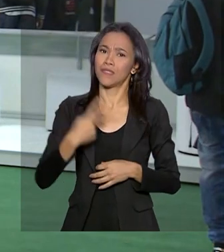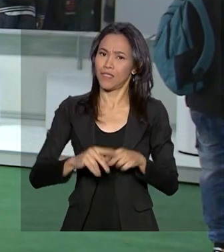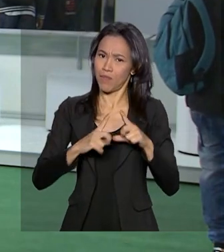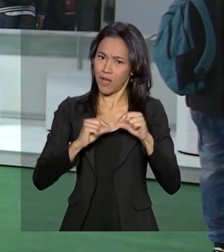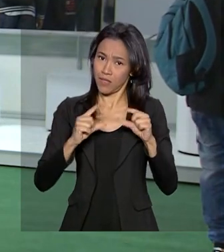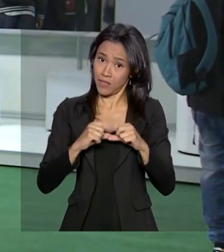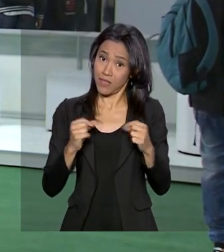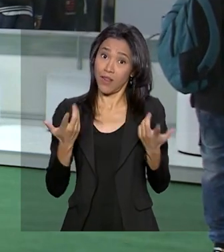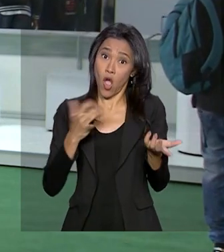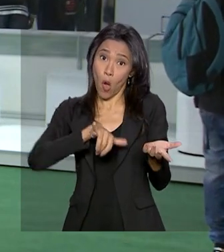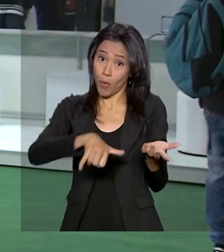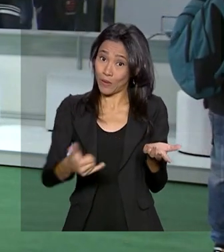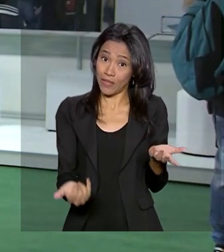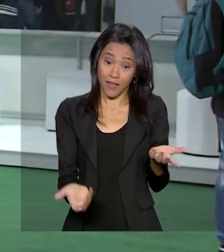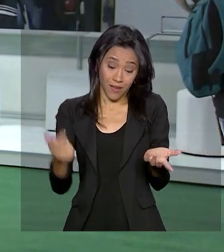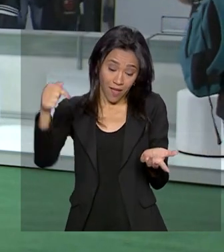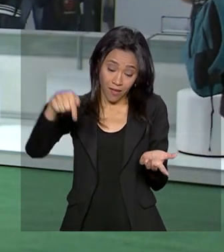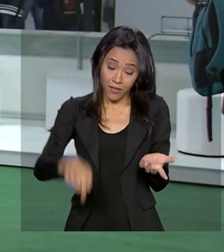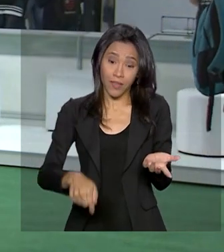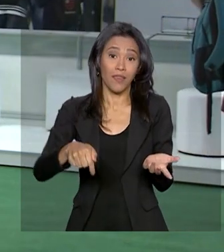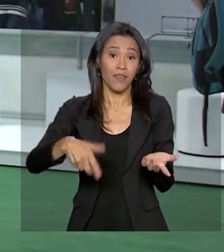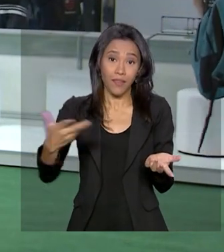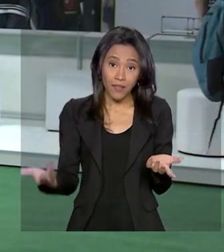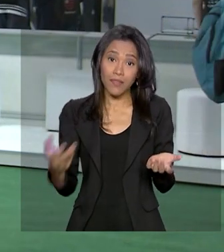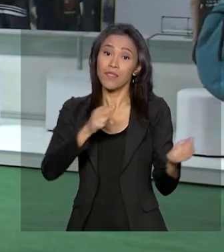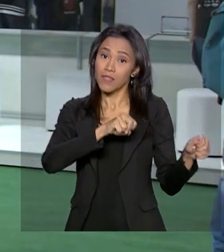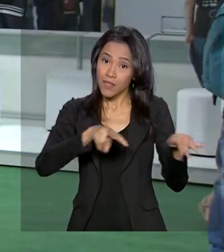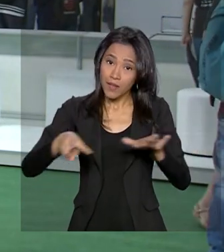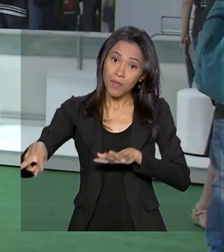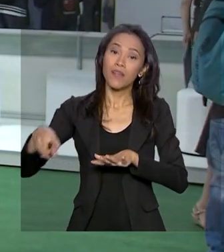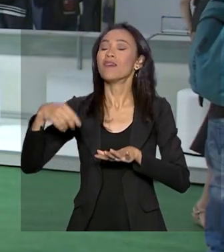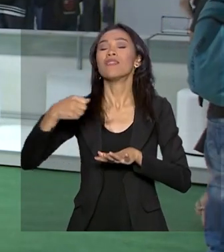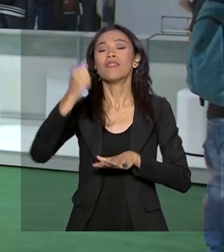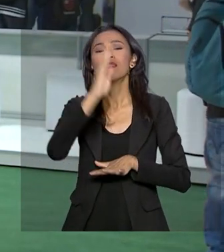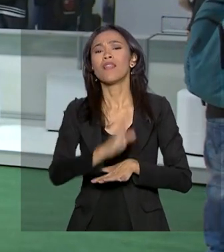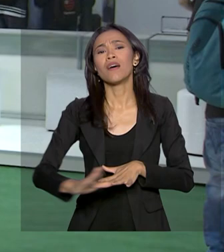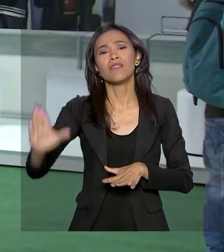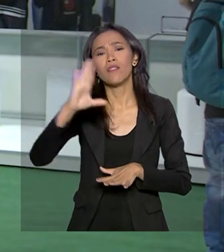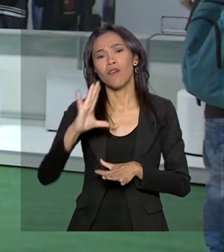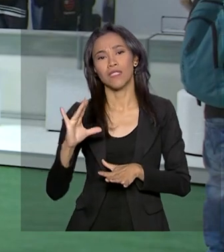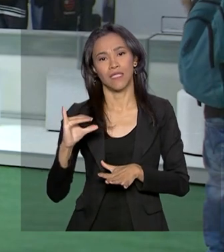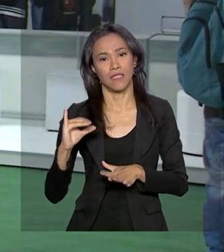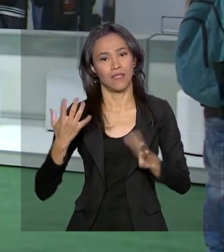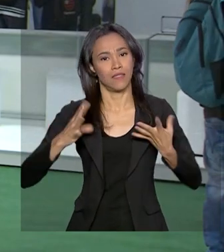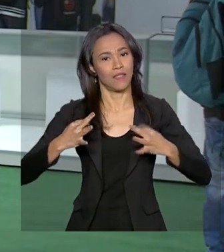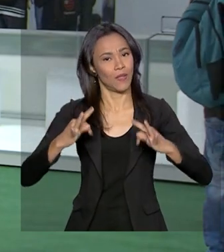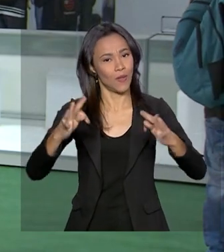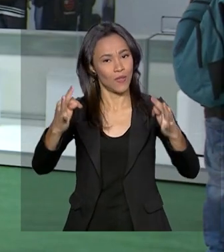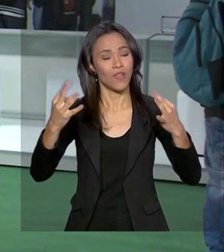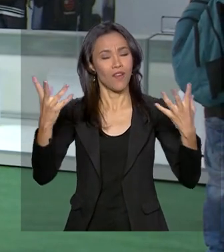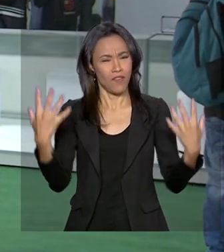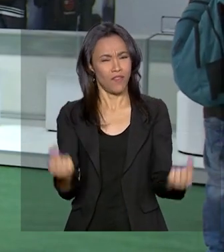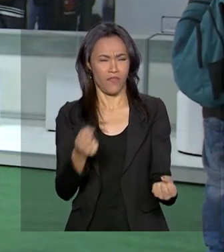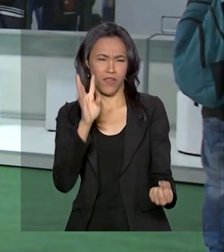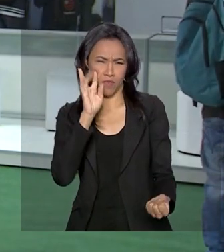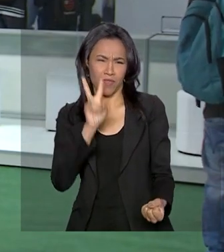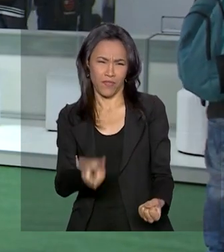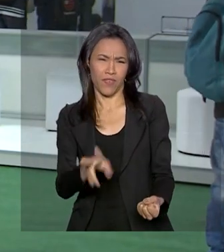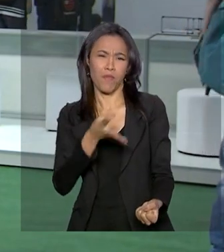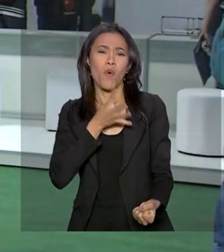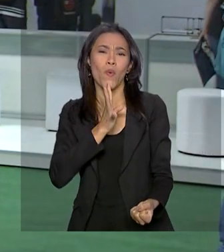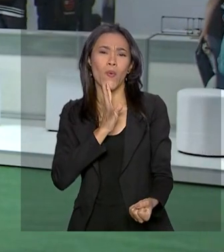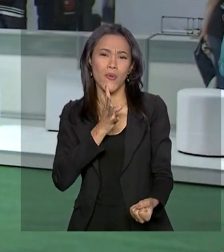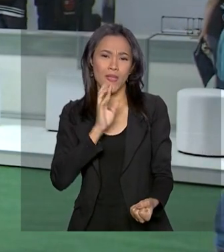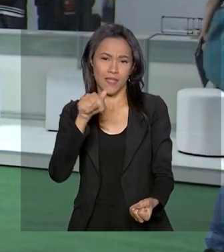Brasília, a oportunidade é aqui na Semana Nacional de Ciência e Tecnologia. E agora a gente vai conhecer na reportagem o estande da